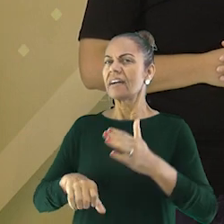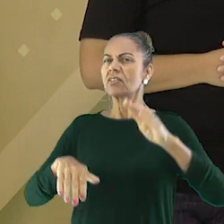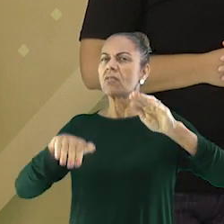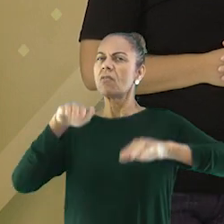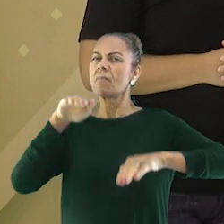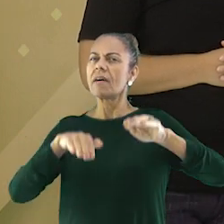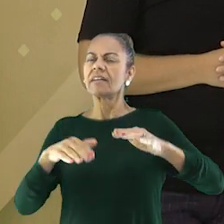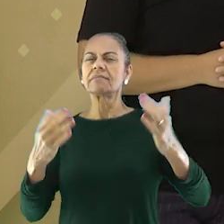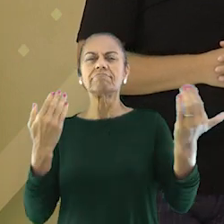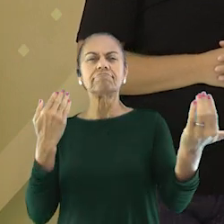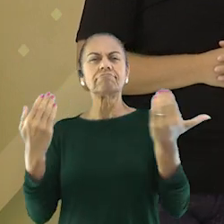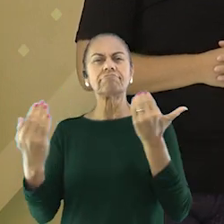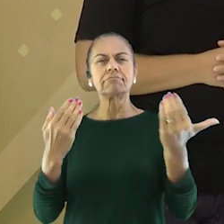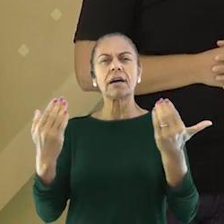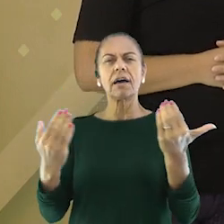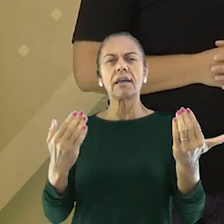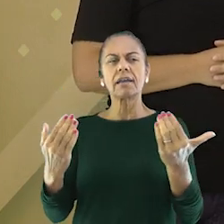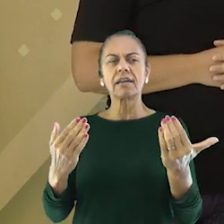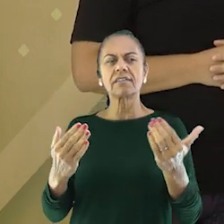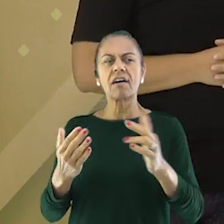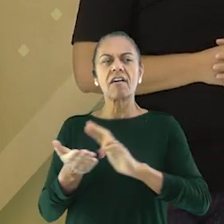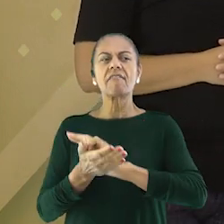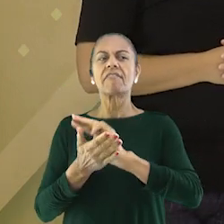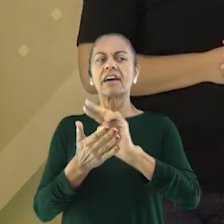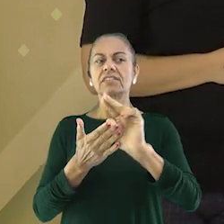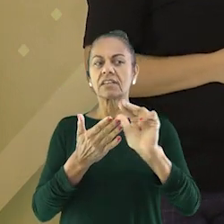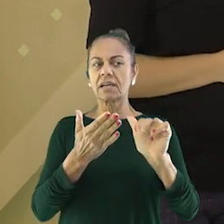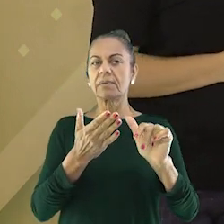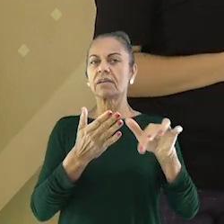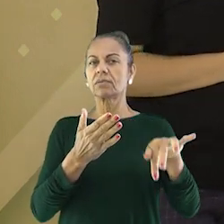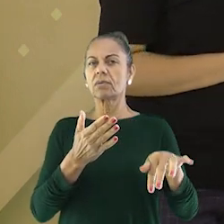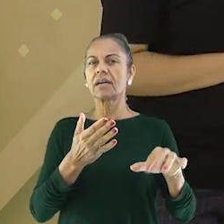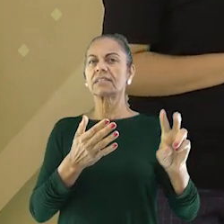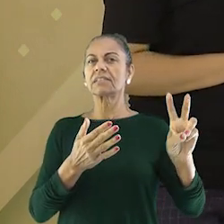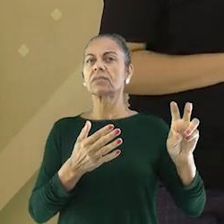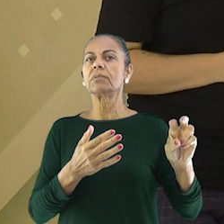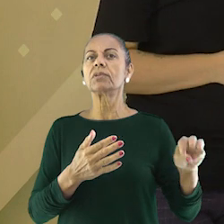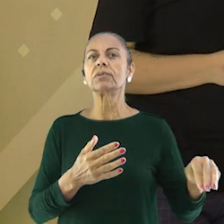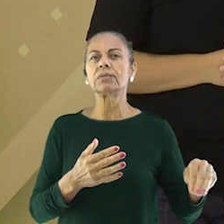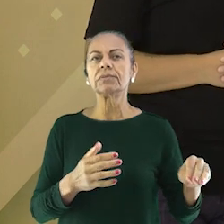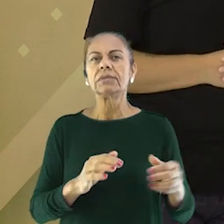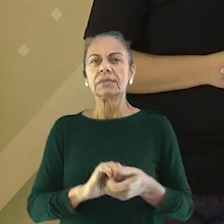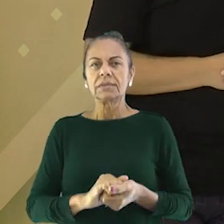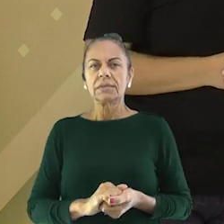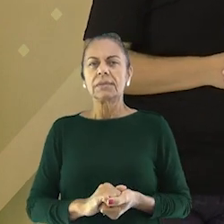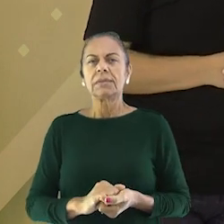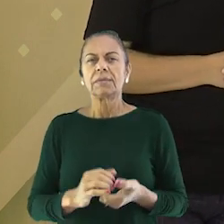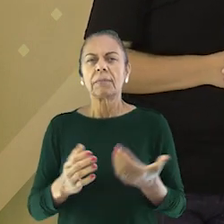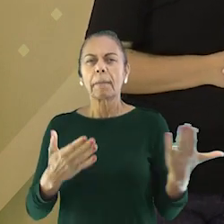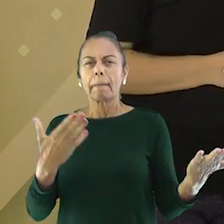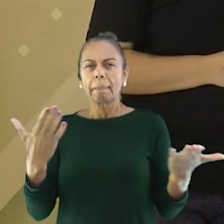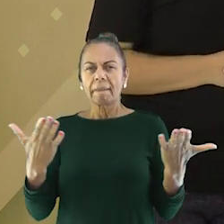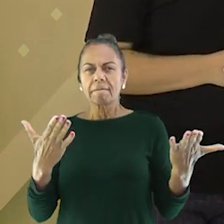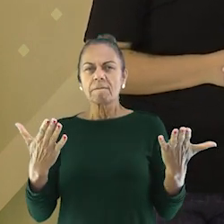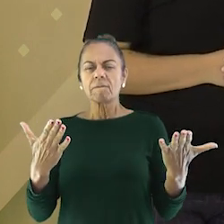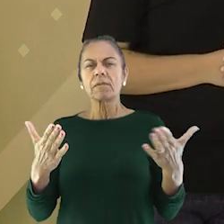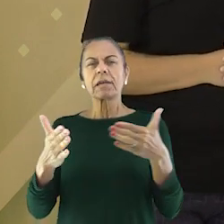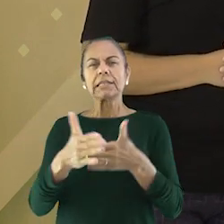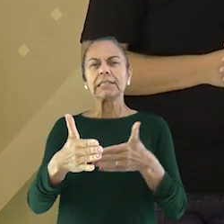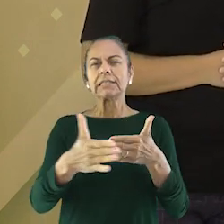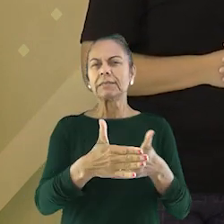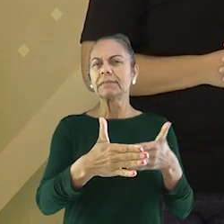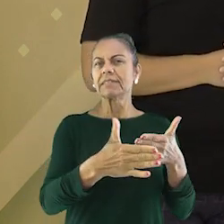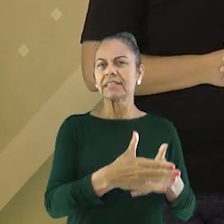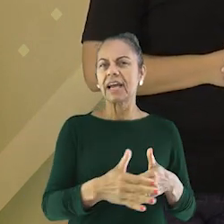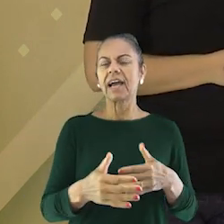Podem comparar a força do Hulk e do Thor, a velocidade do Flash e do Superman. As opções são quase que